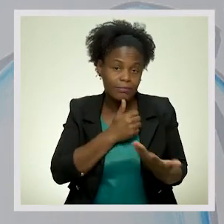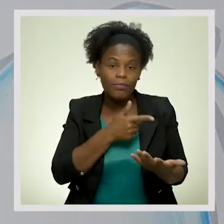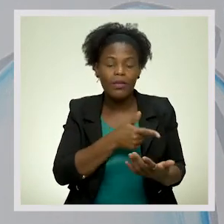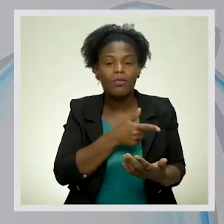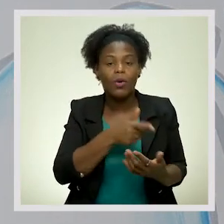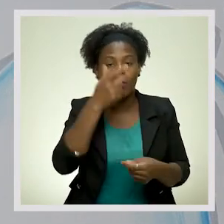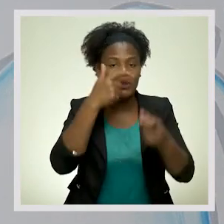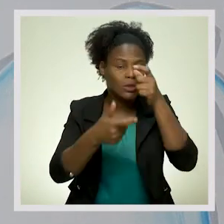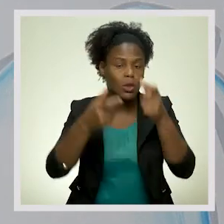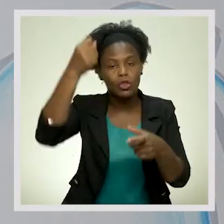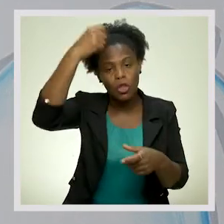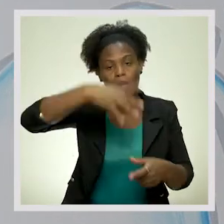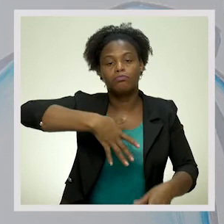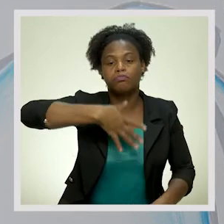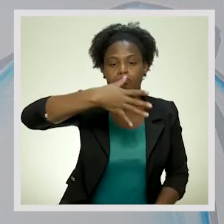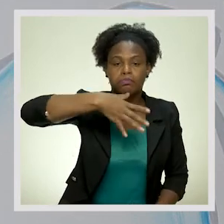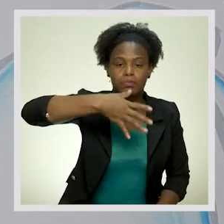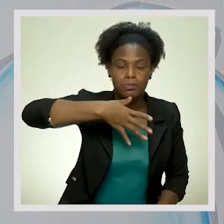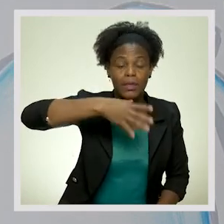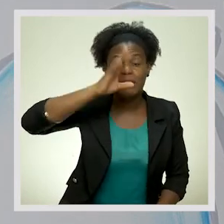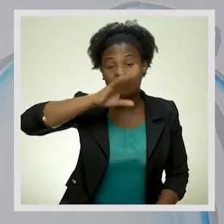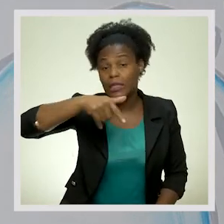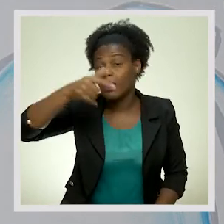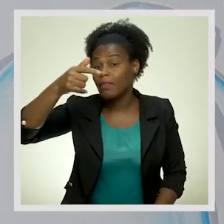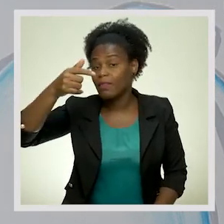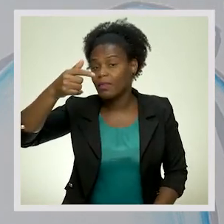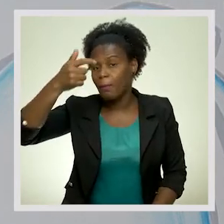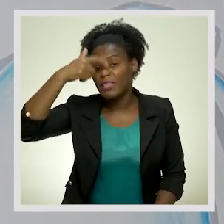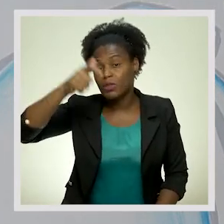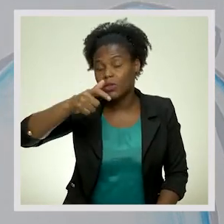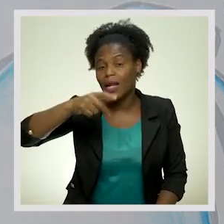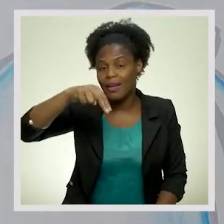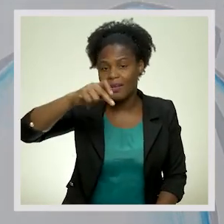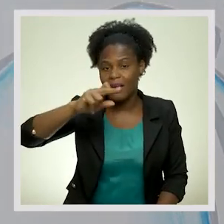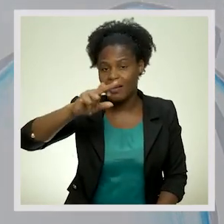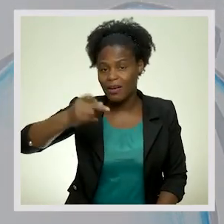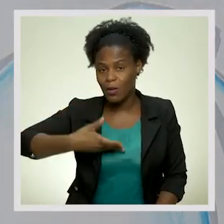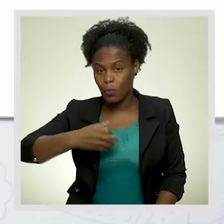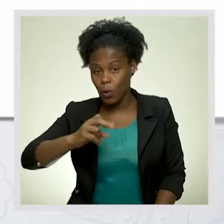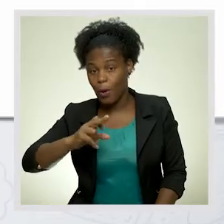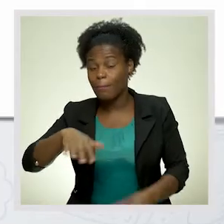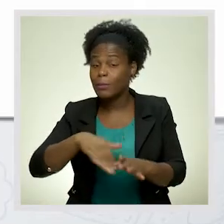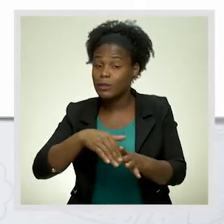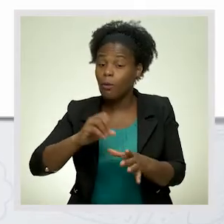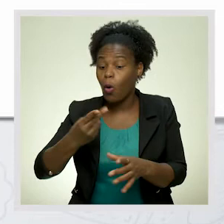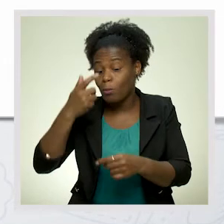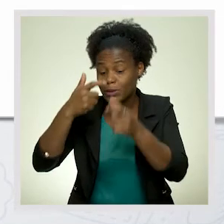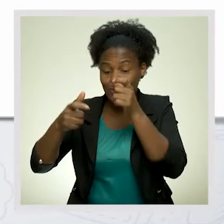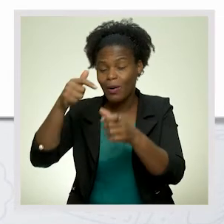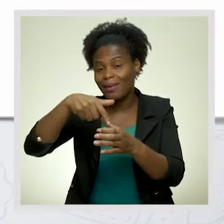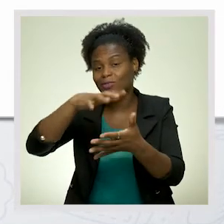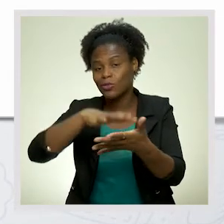narrador. Aliás, se o narrador for participante ou das personagens. O momento mais emocionante